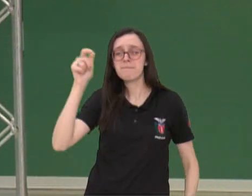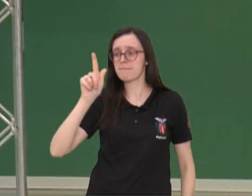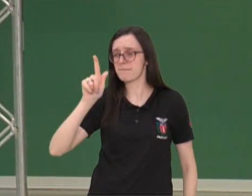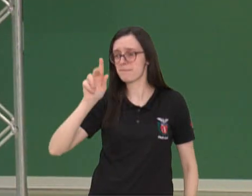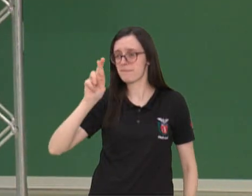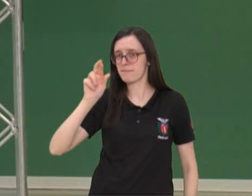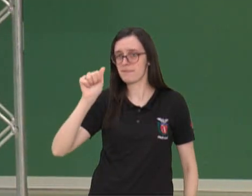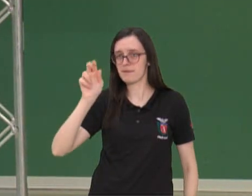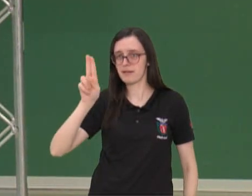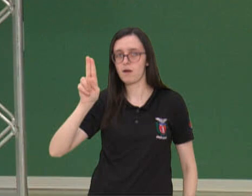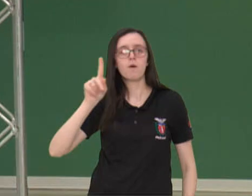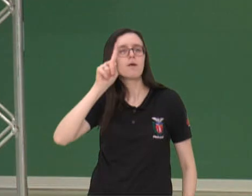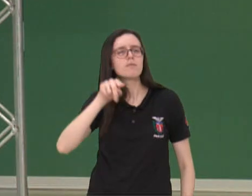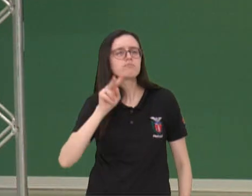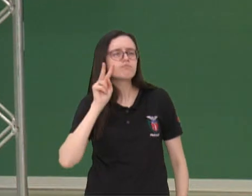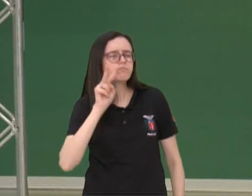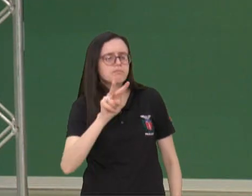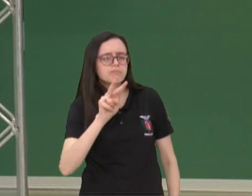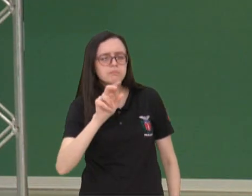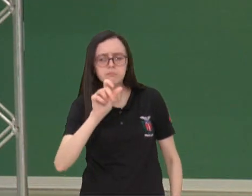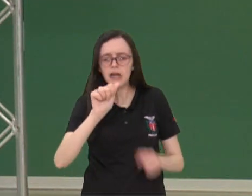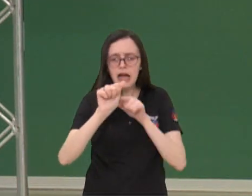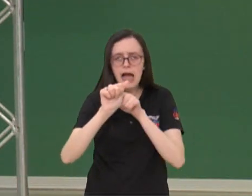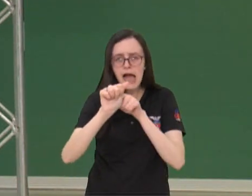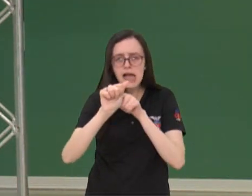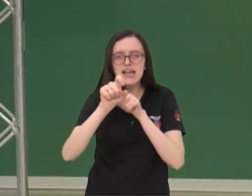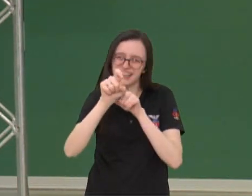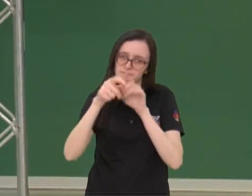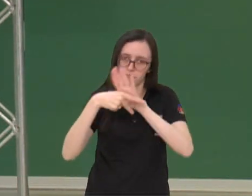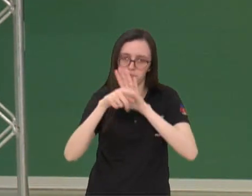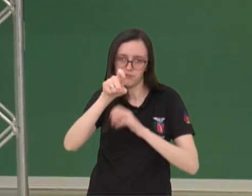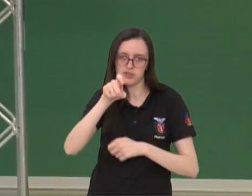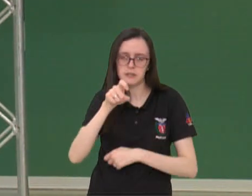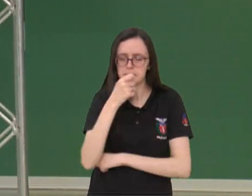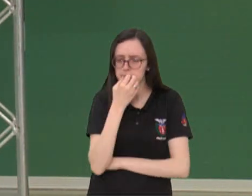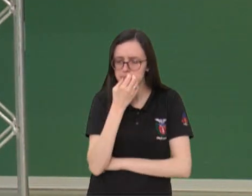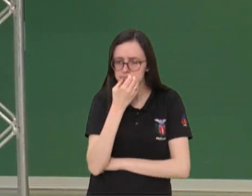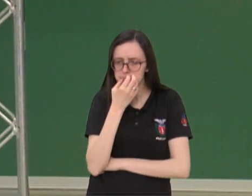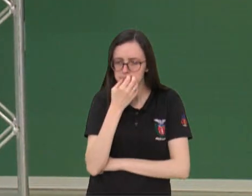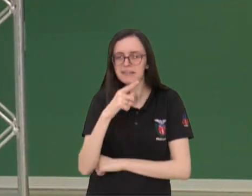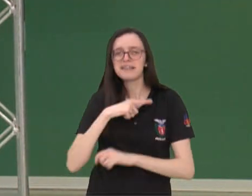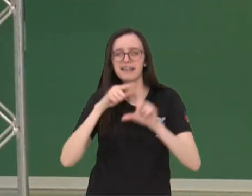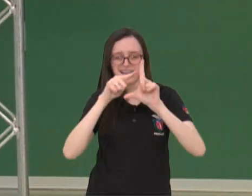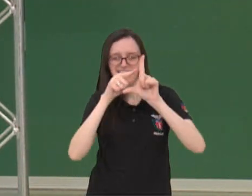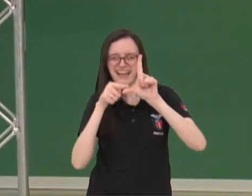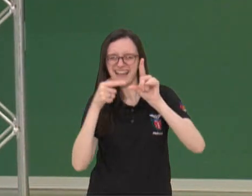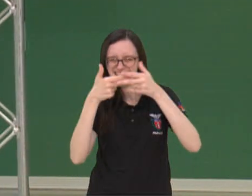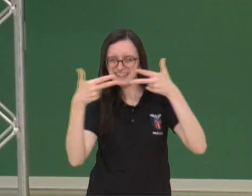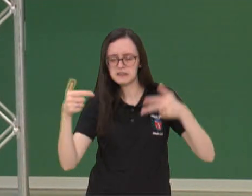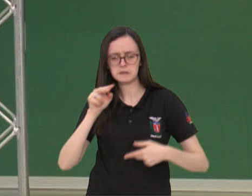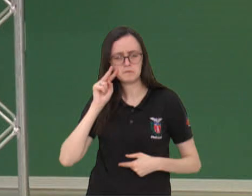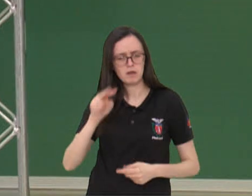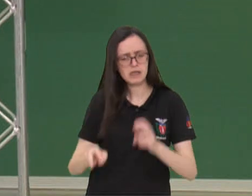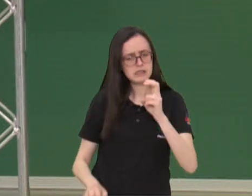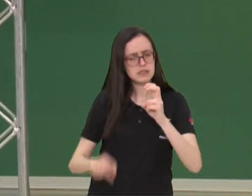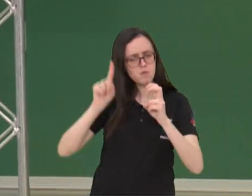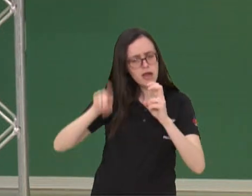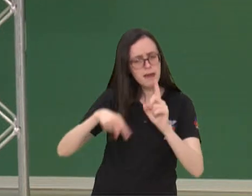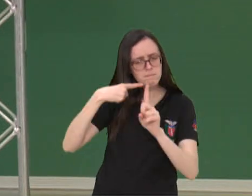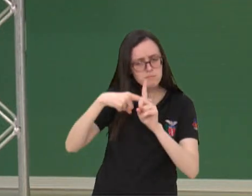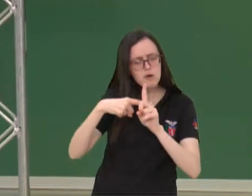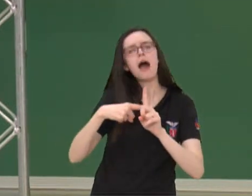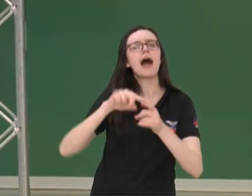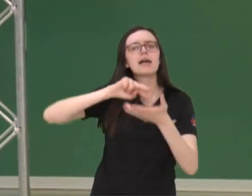o coeficiente A do termo x, é o coeficiente angular, inclusive, é positivo. 5 é positivo, então